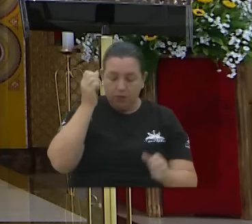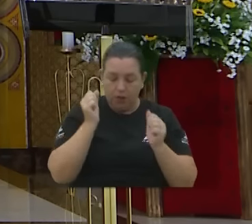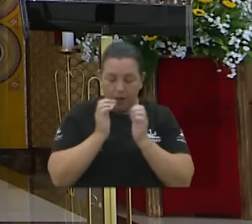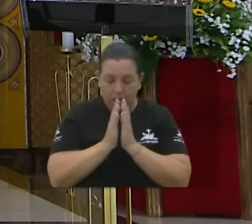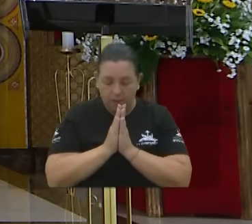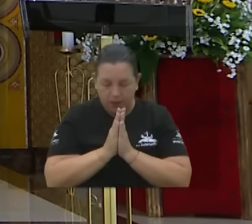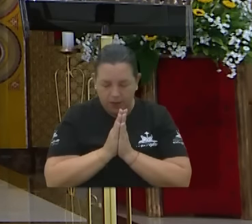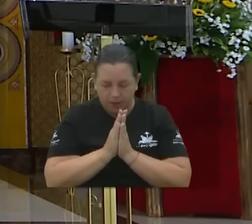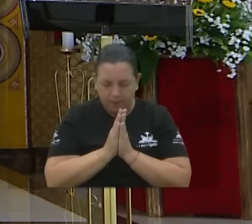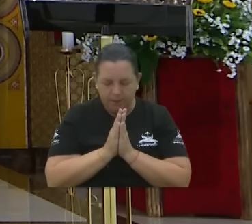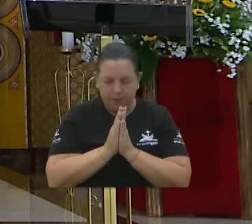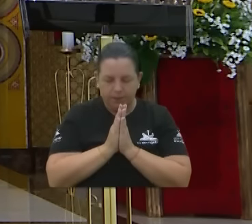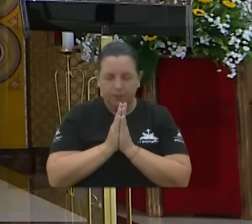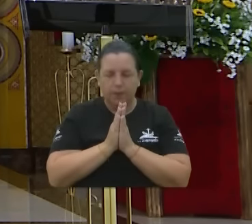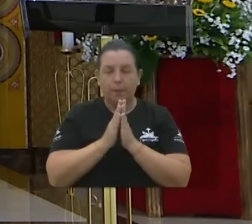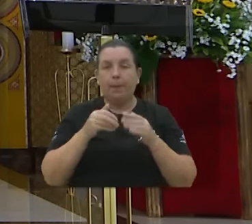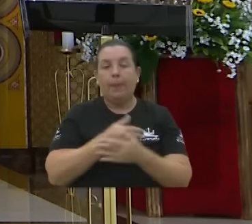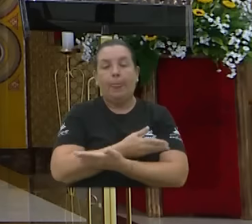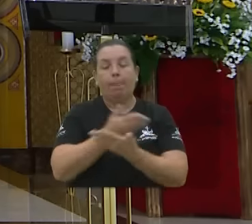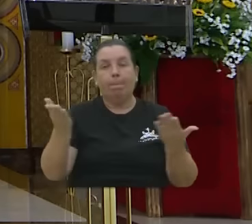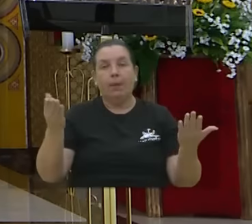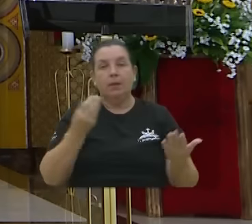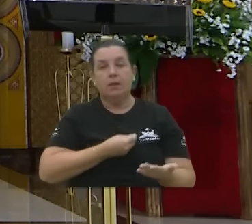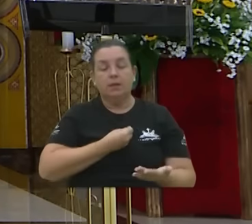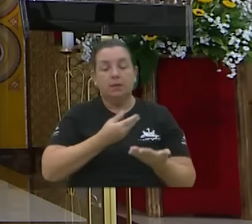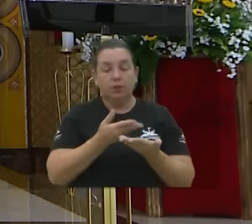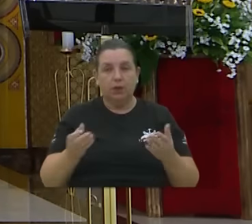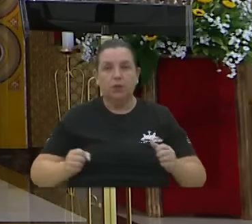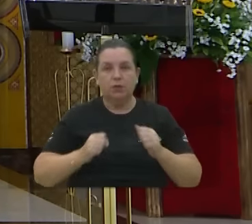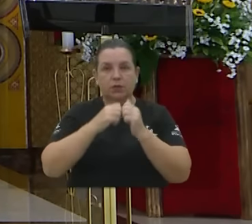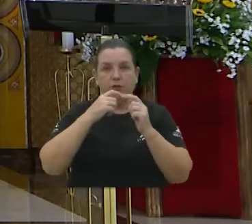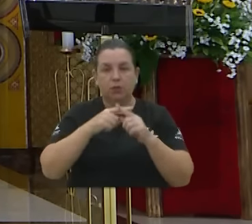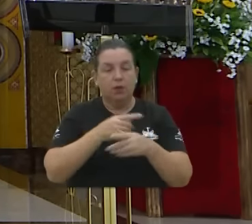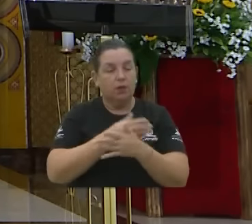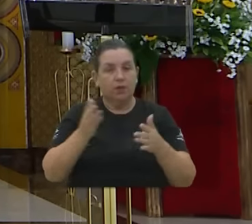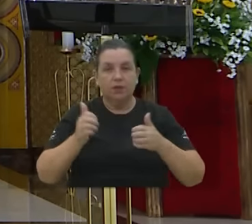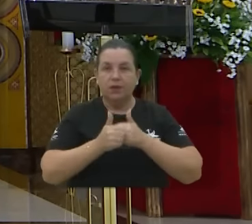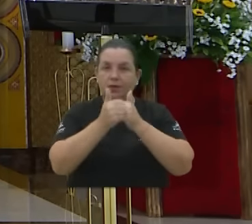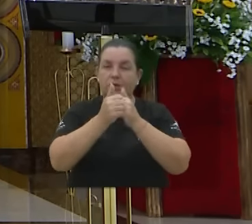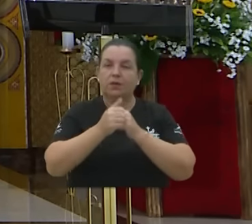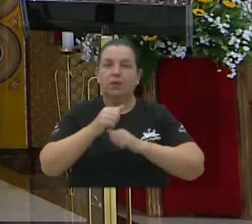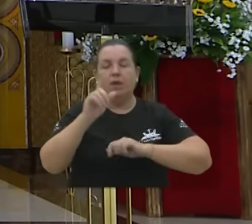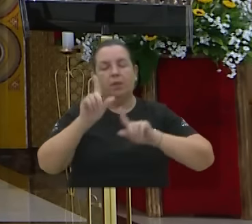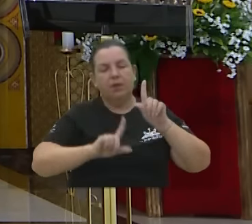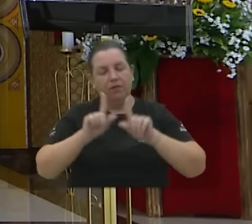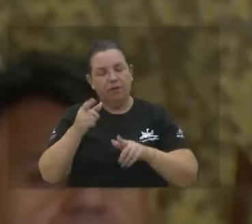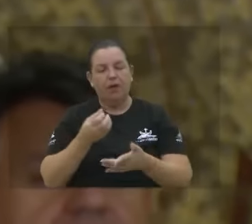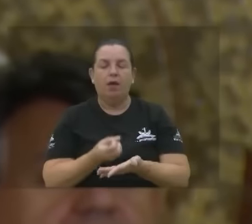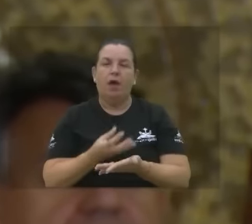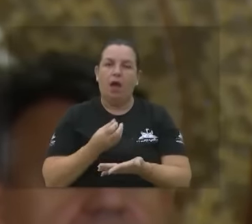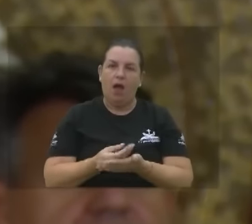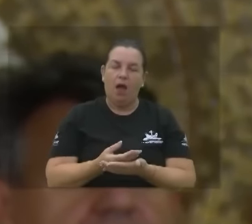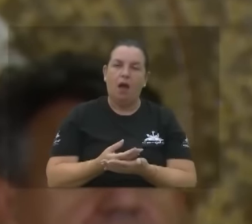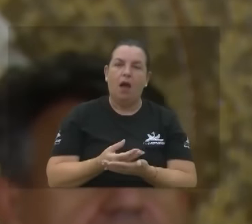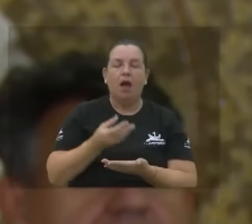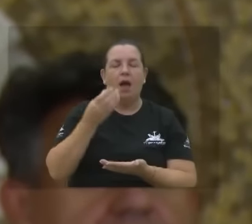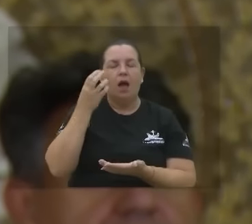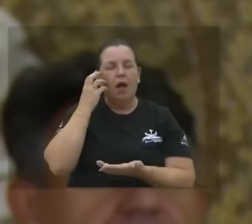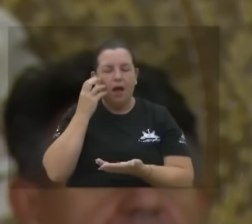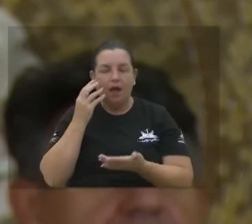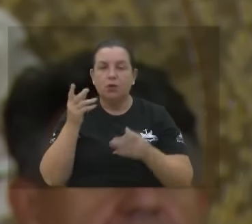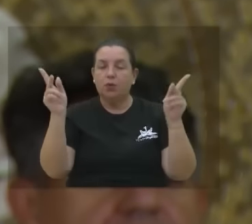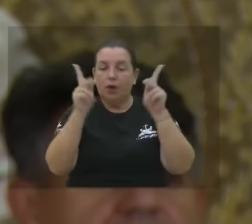Santo. Amém. Aos que estão neste santuário, você que nos acompanha pelos meios de comunicação, a paz de